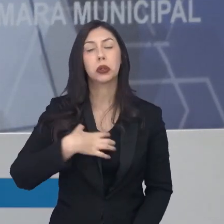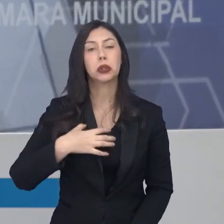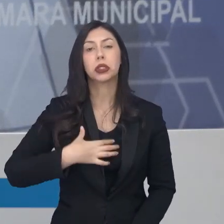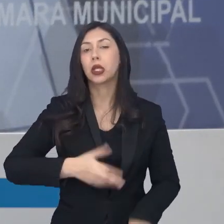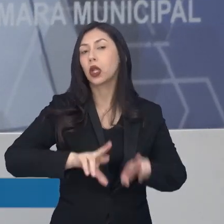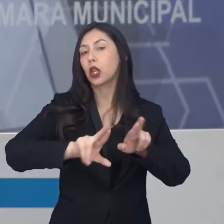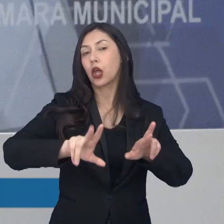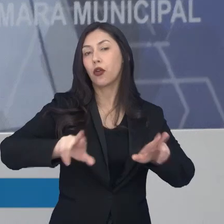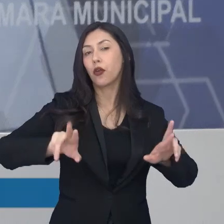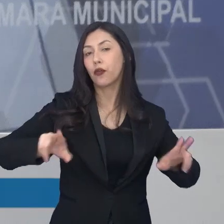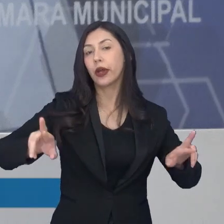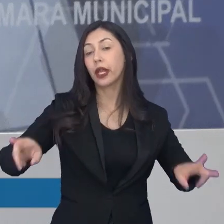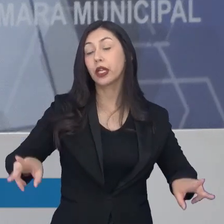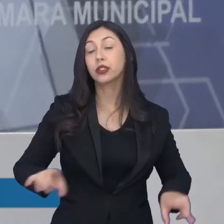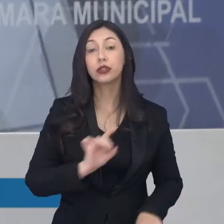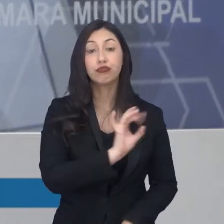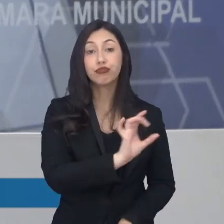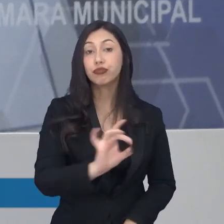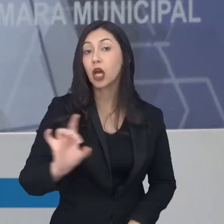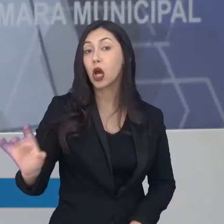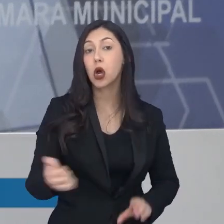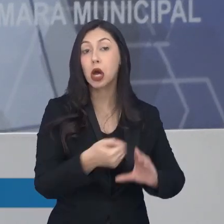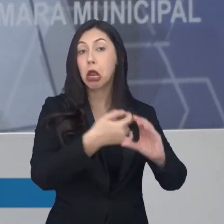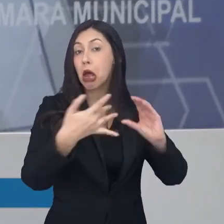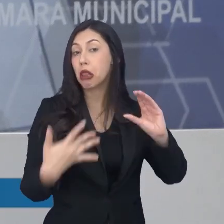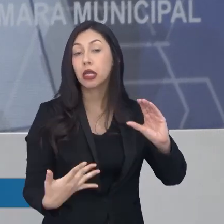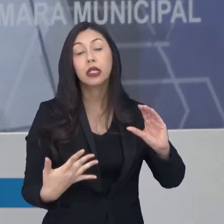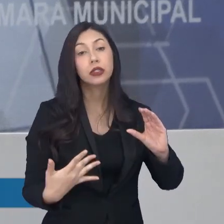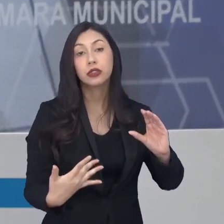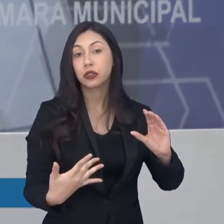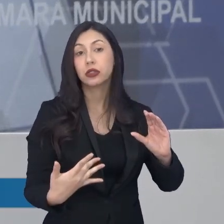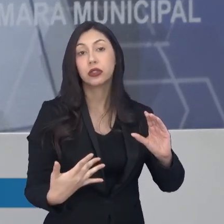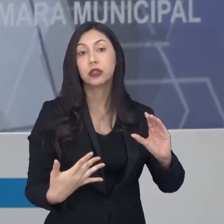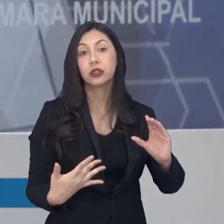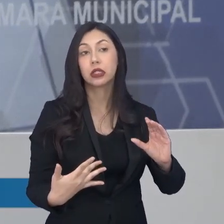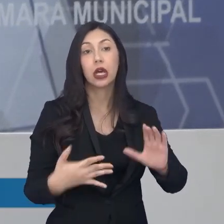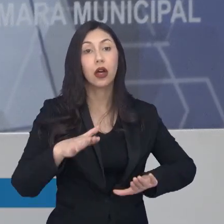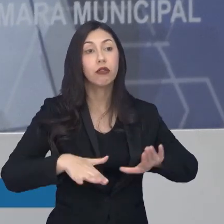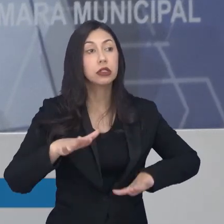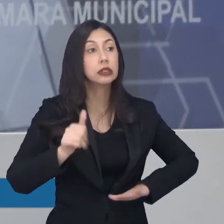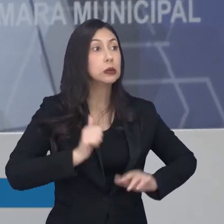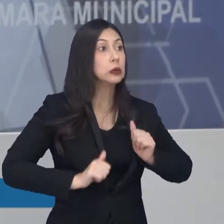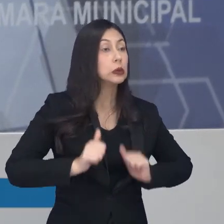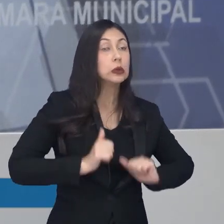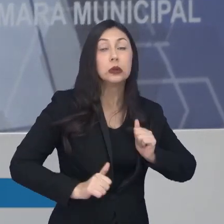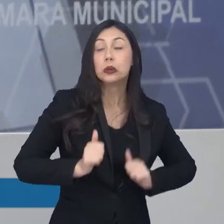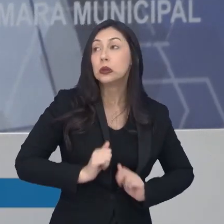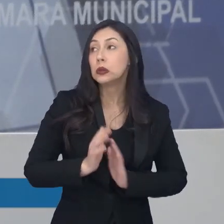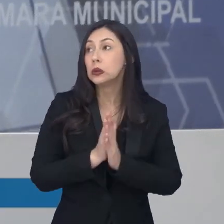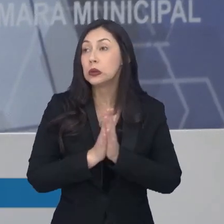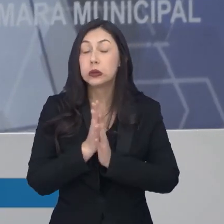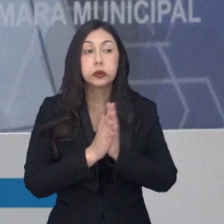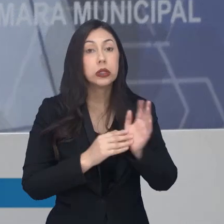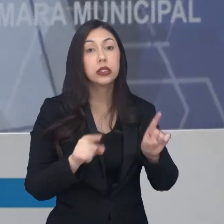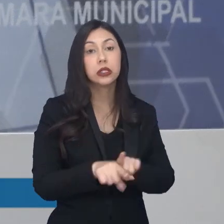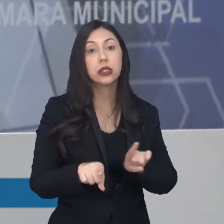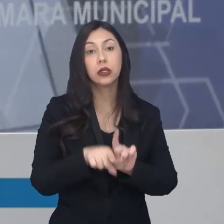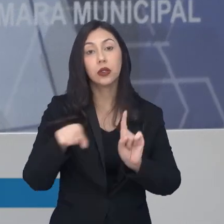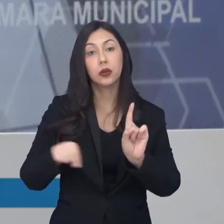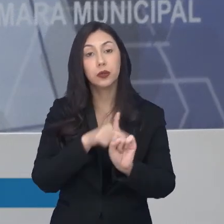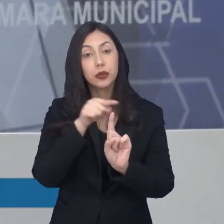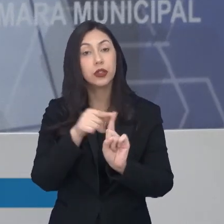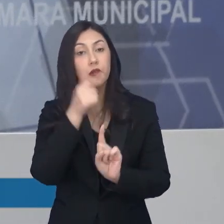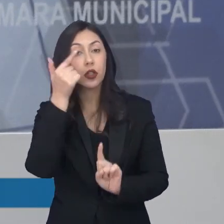suas necessidades, suas dificuldades, seus anseios e objetivos, para que possam seguir